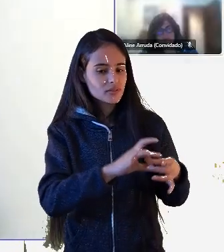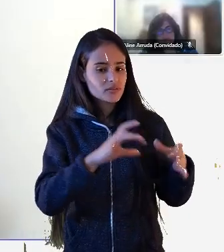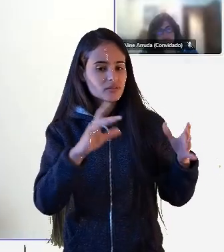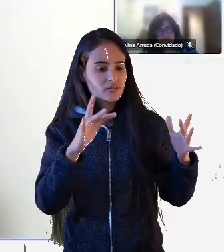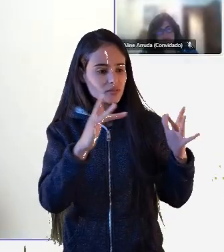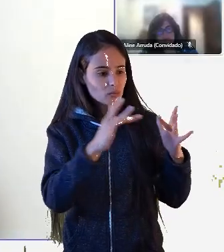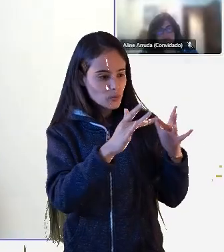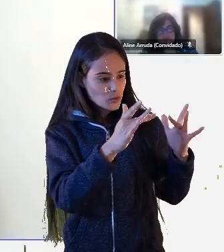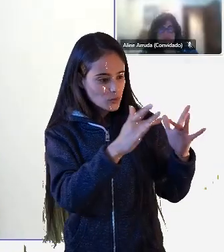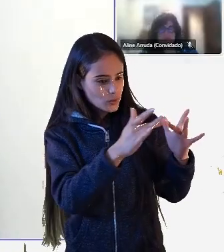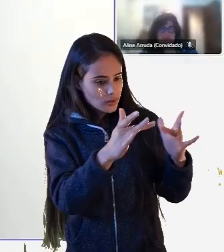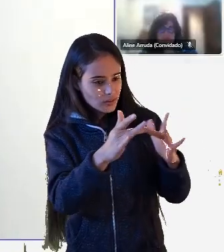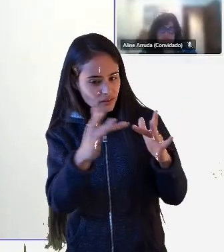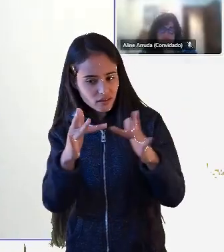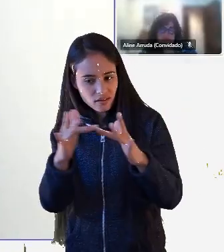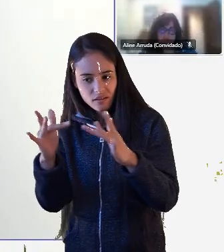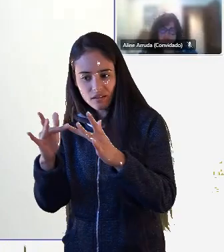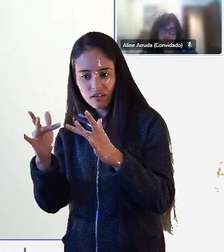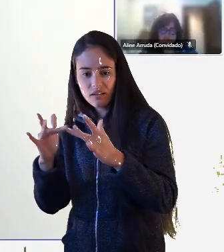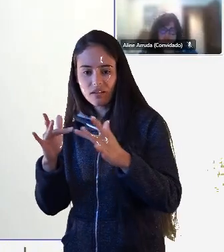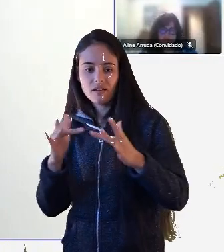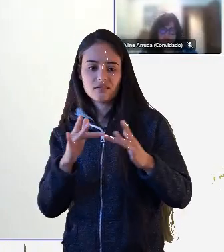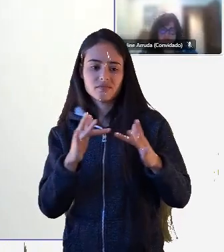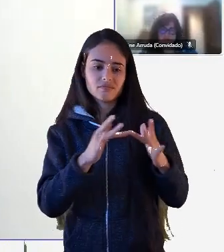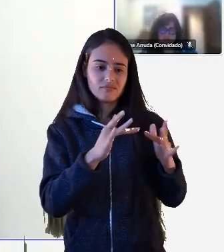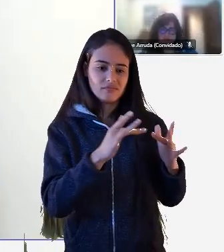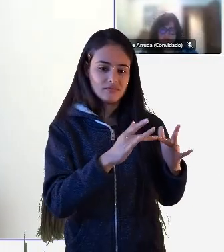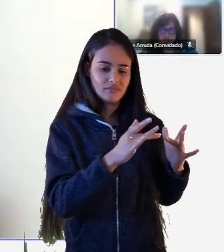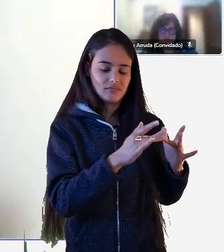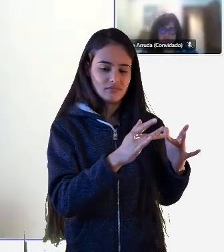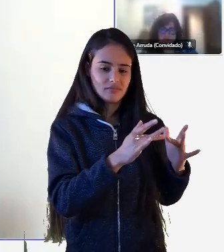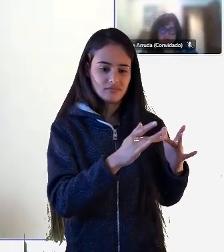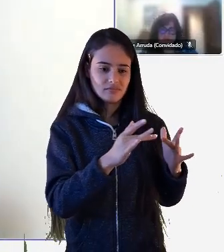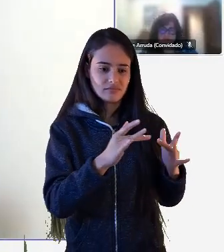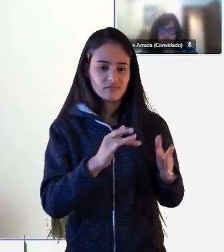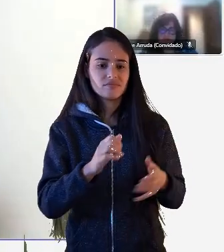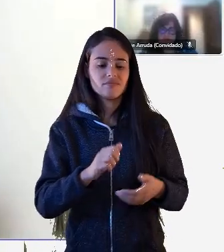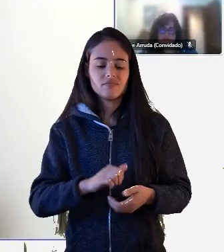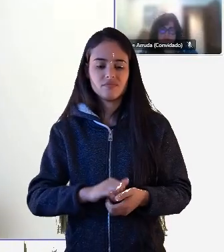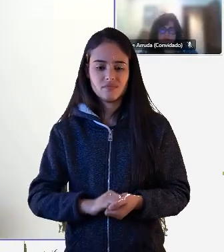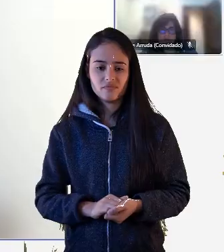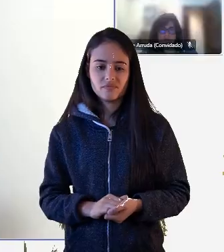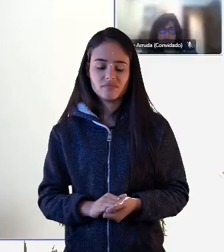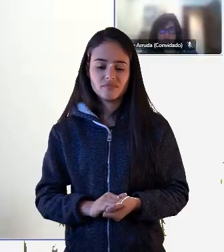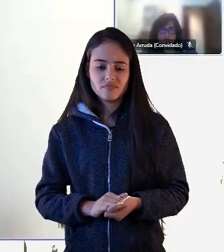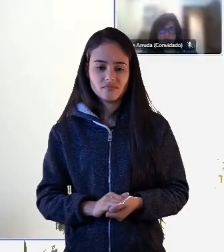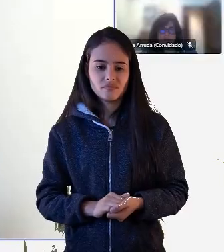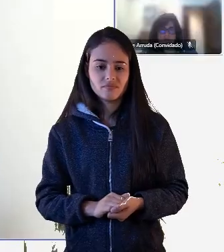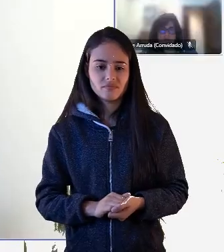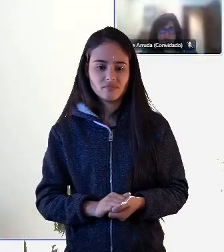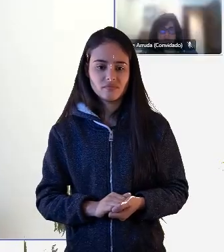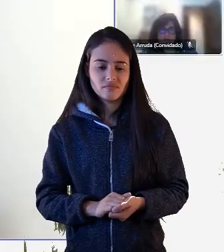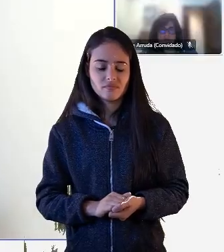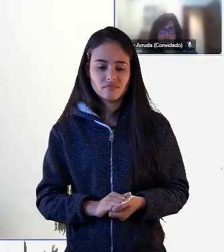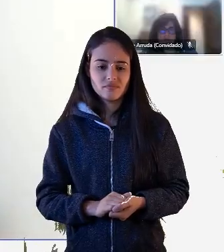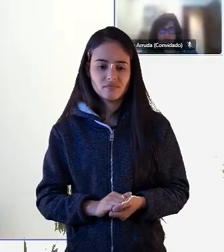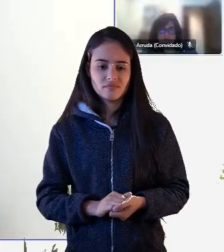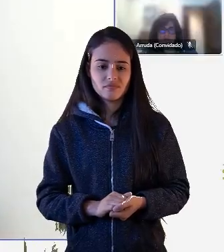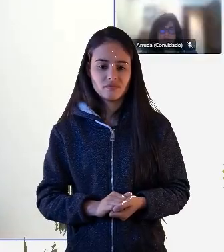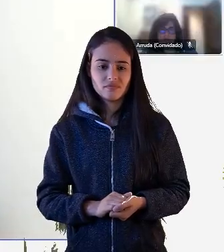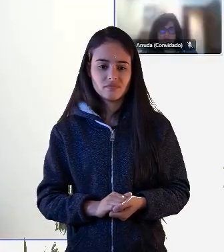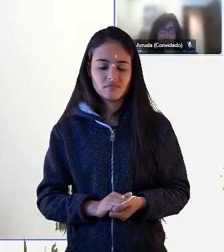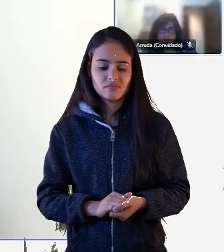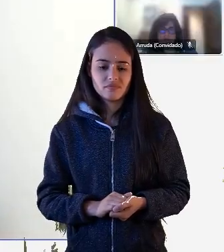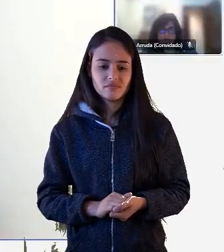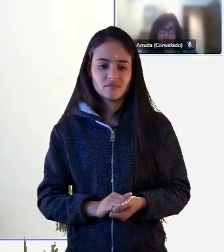luthieria e do conhecimento mesmo das tradições percussivas aqui da região. Então a feira se enfronhou muito a